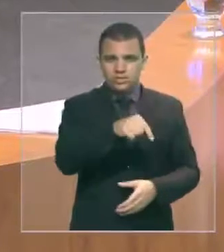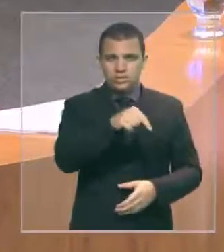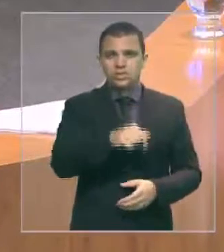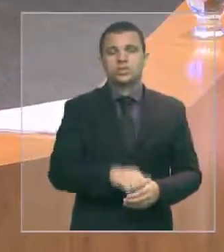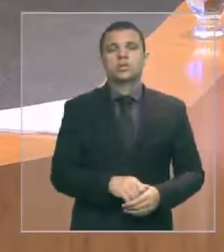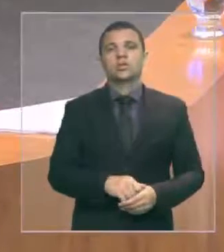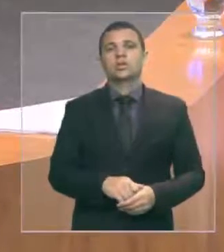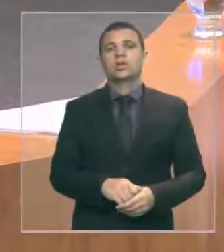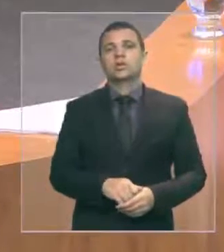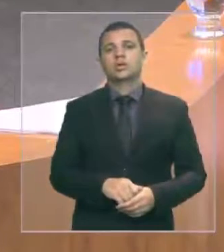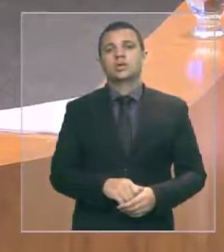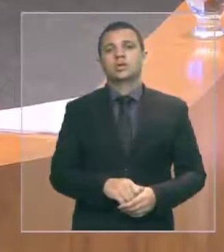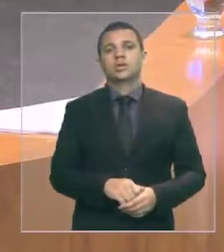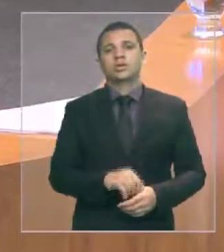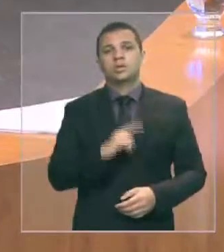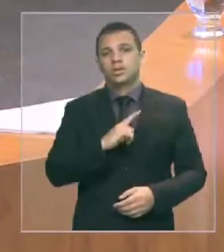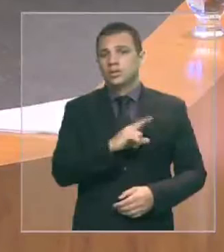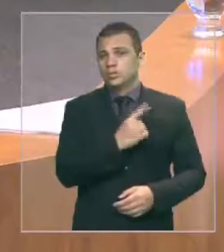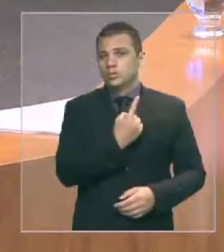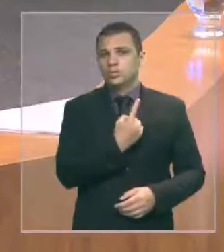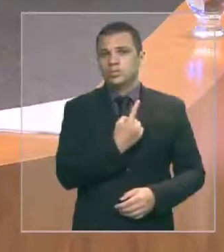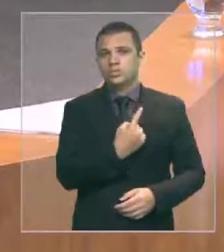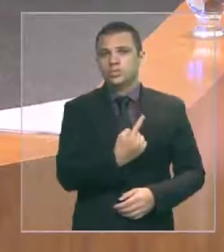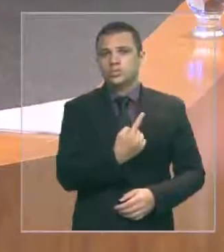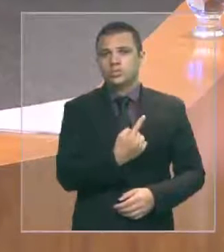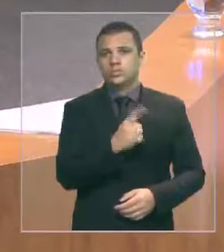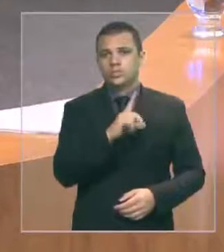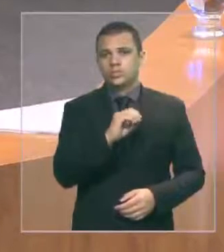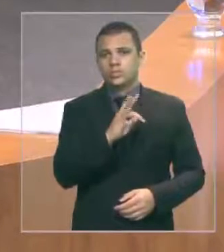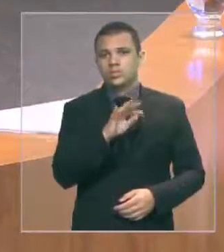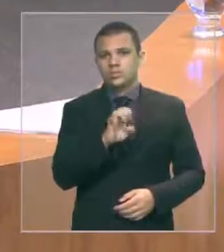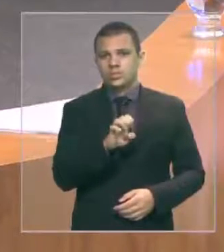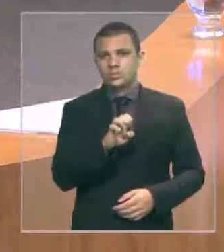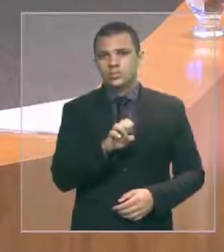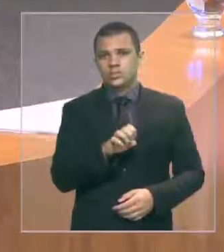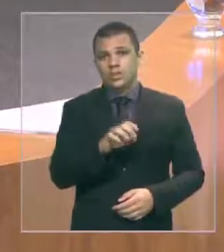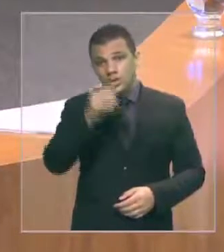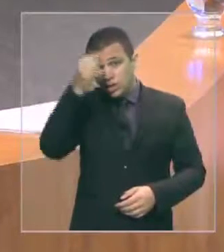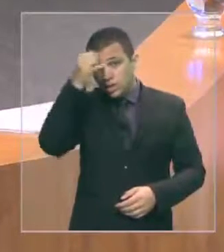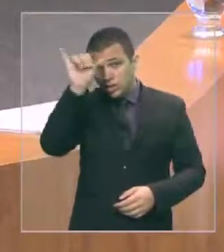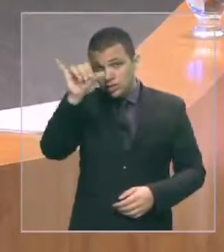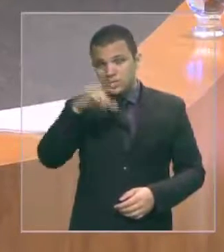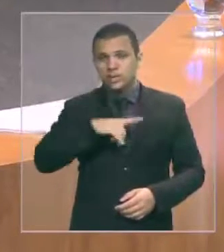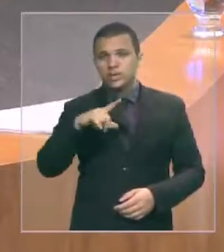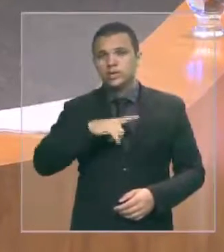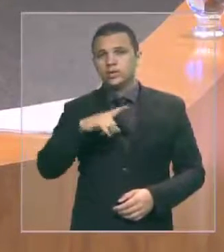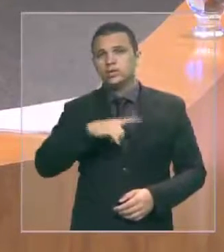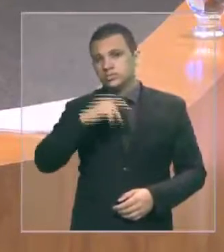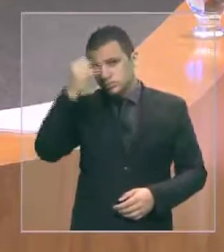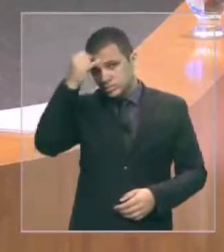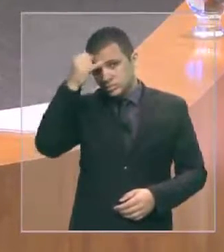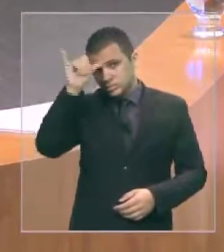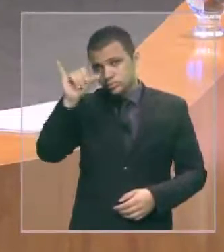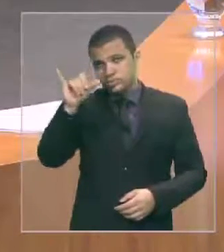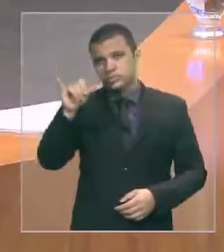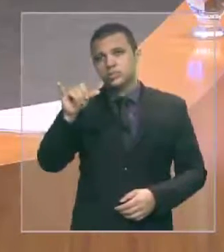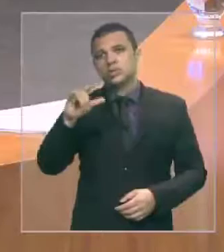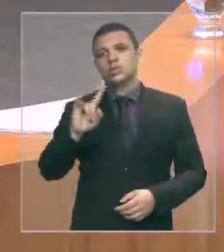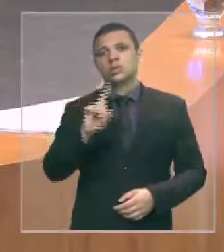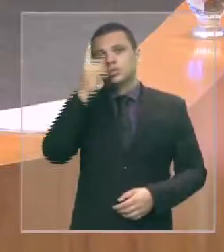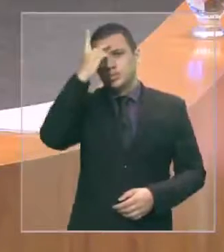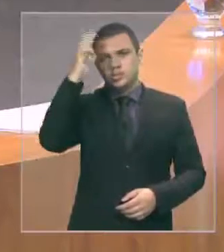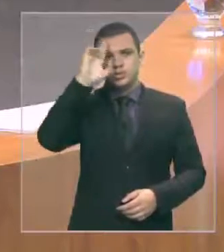operam com um lote, para evitar o monopólio. Deputado Edivaldo,